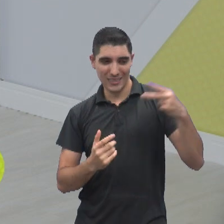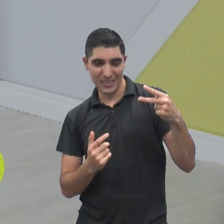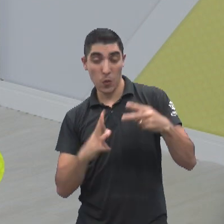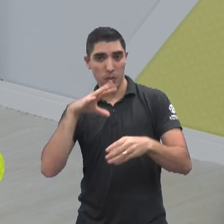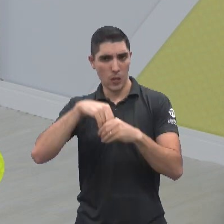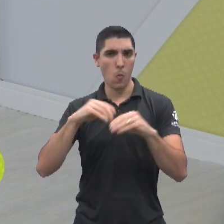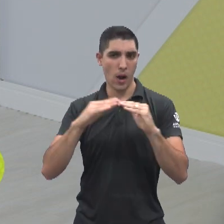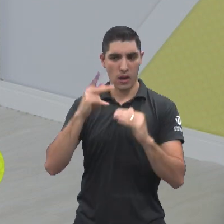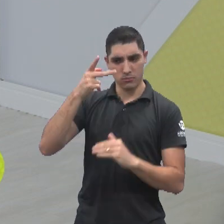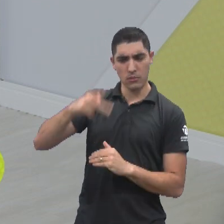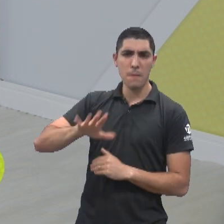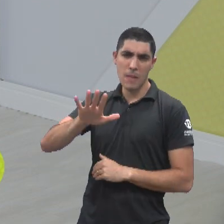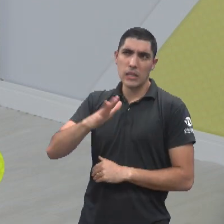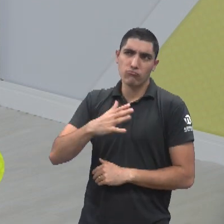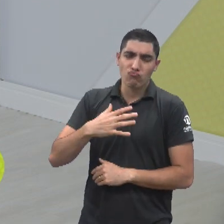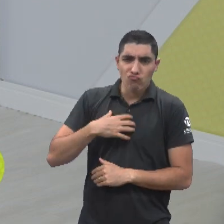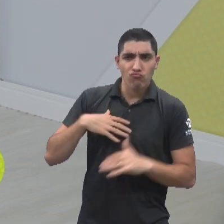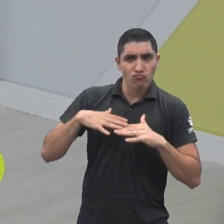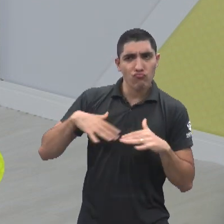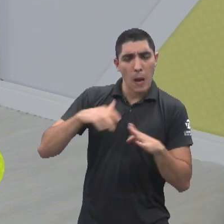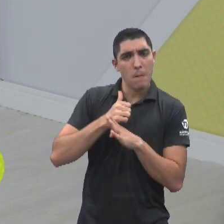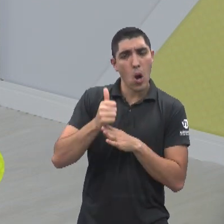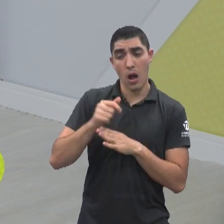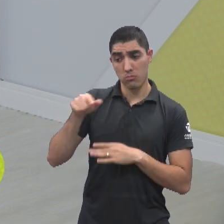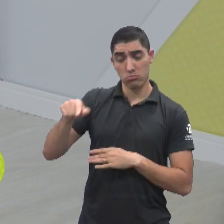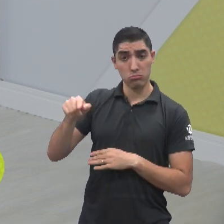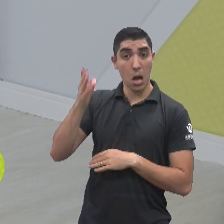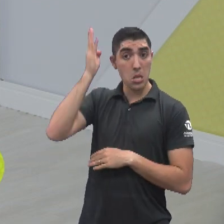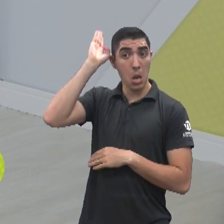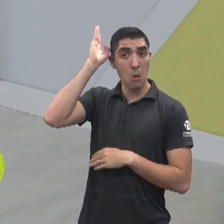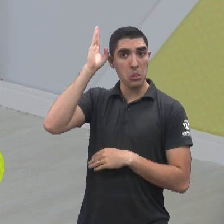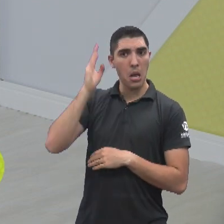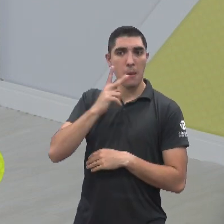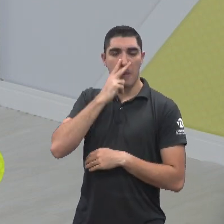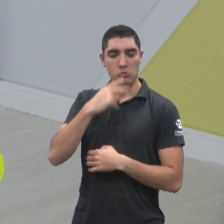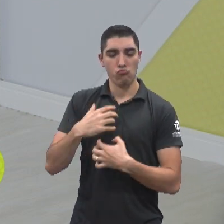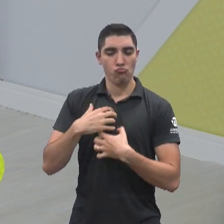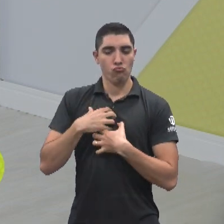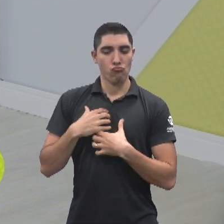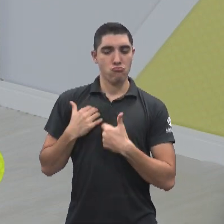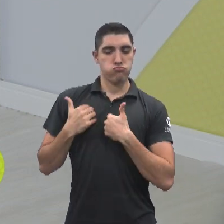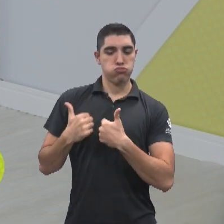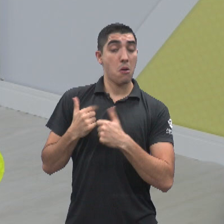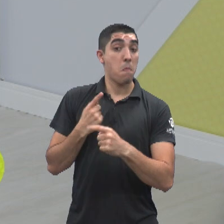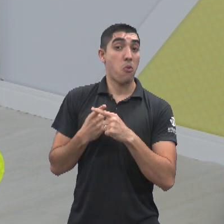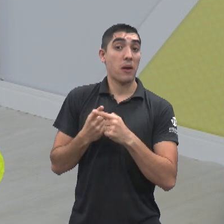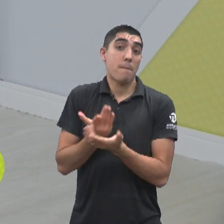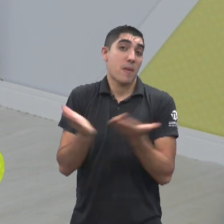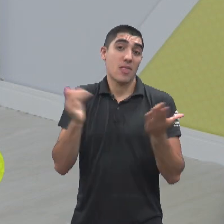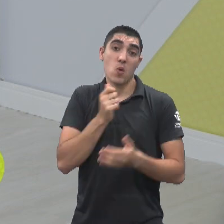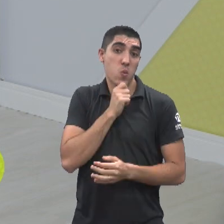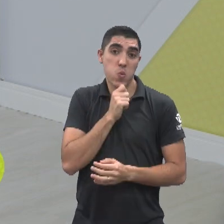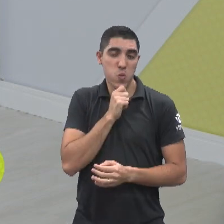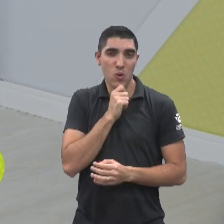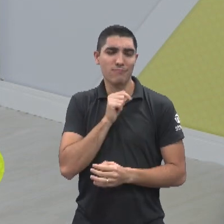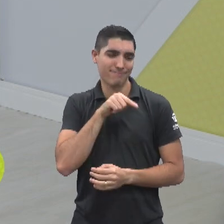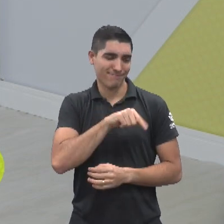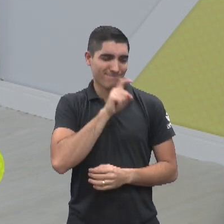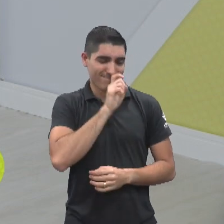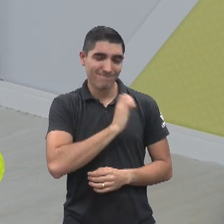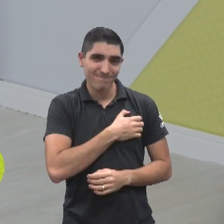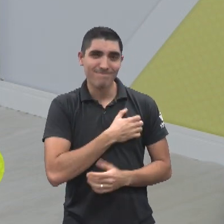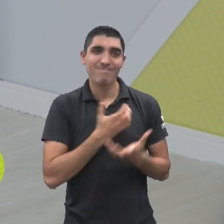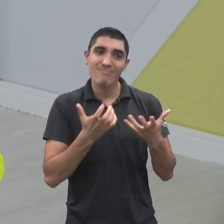Moralmente, pelo menos moralmente, o Taubaté sai fortalecido por não ter perdido o jogo em casa. O torcedor do São José obviamente esperava